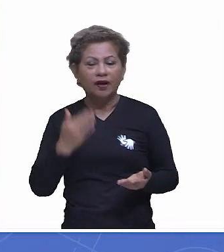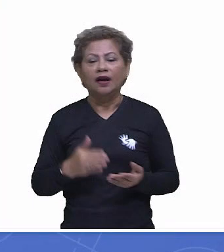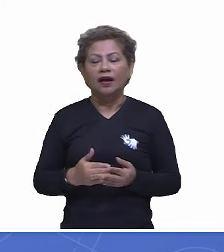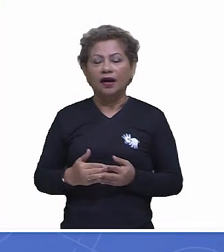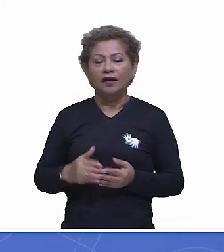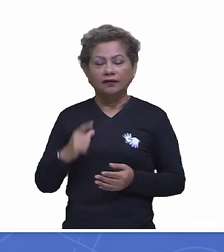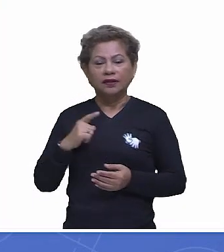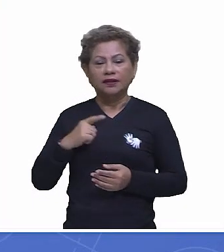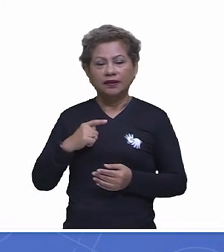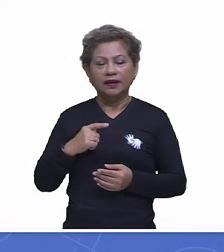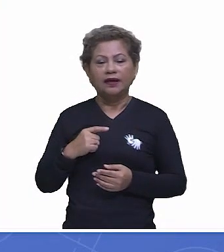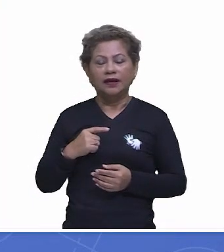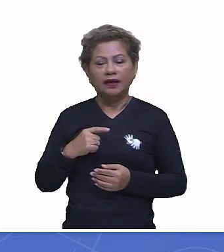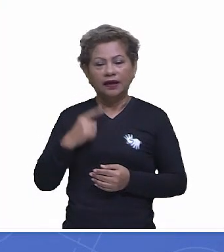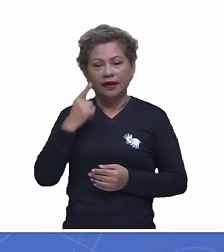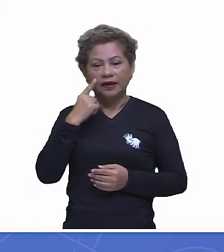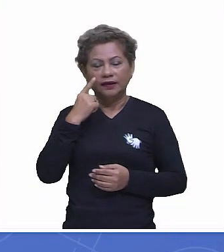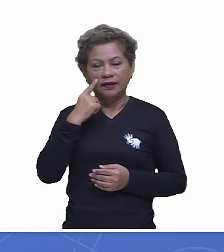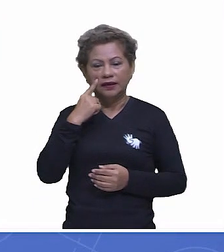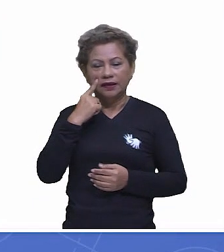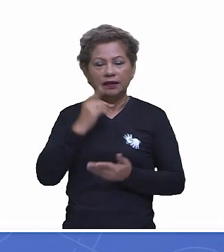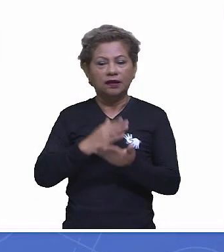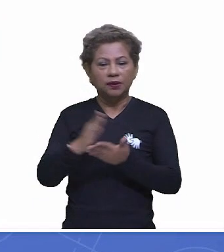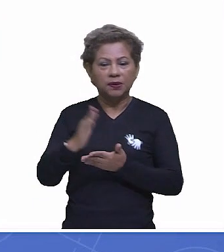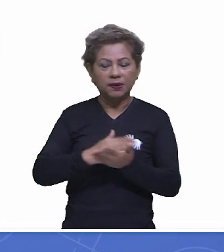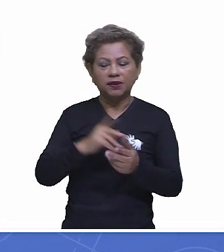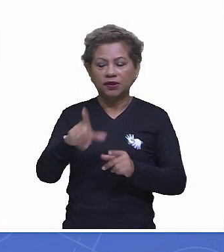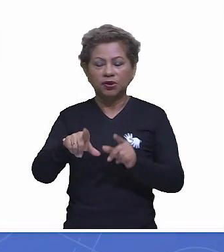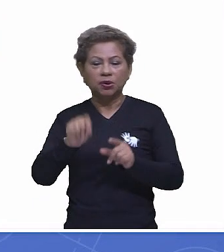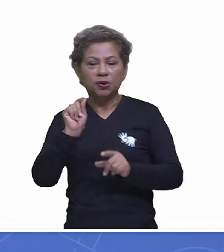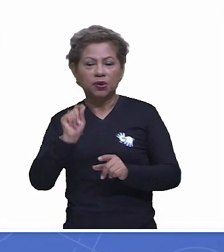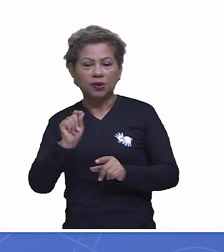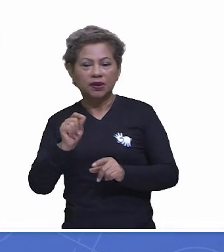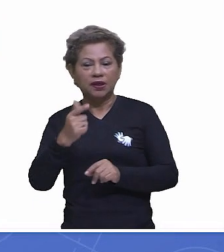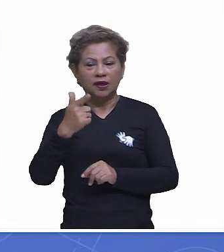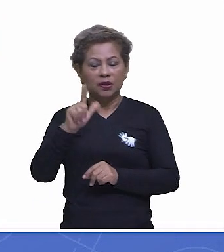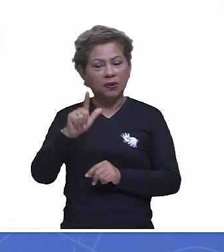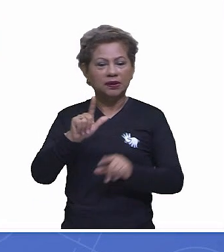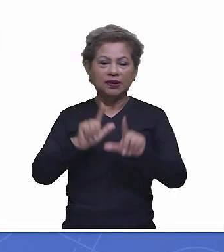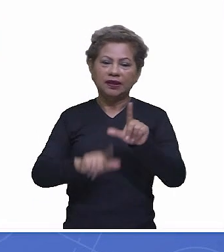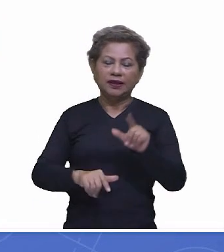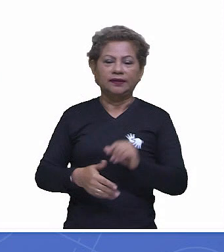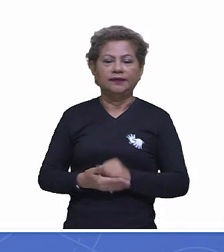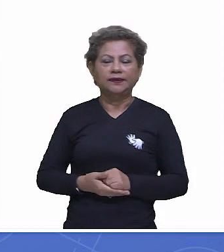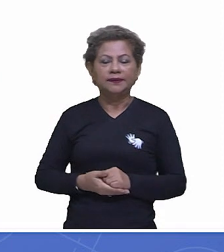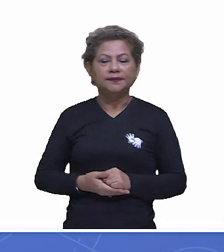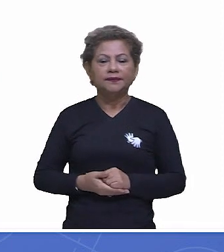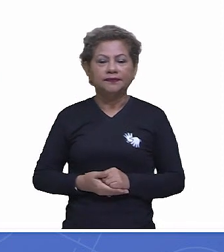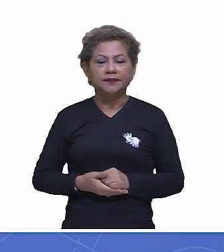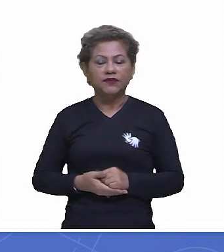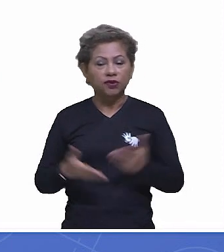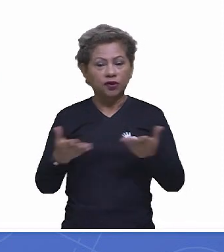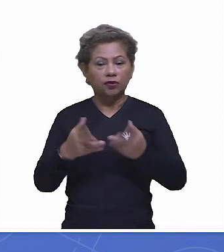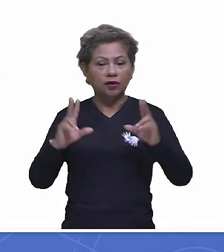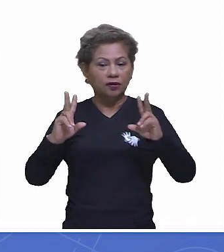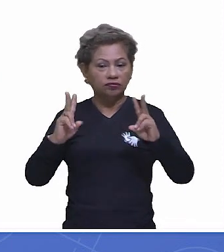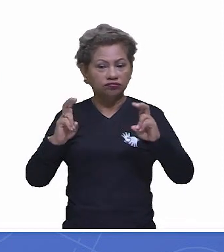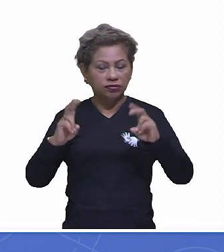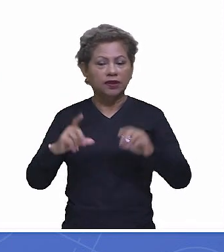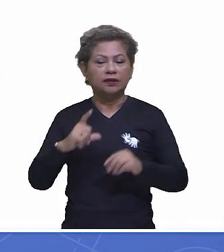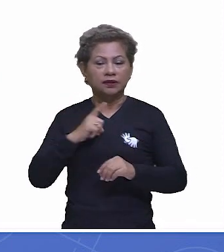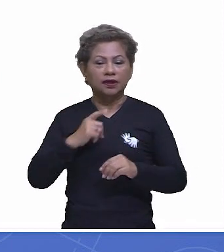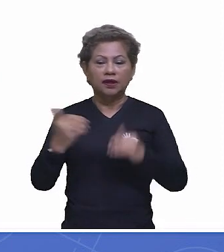bastante. Vamos voltar para o texto e ver se vocês acertaram? Então, eu estava dizendo que nesse texto tem algumas informações